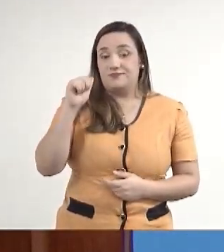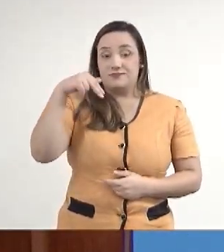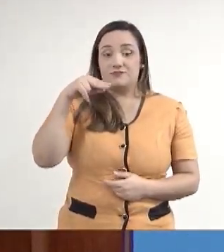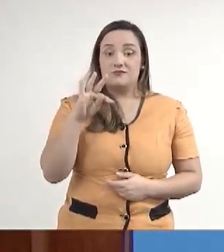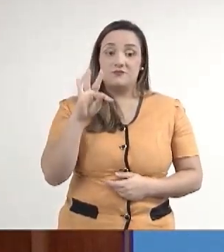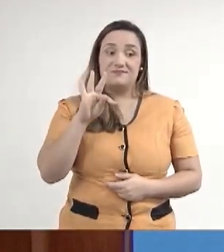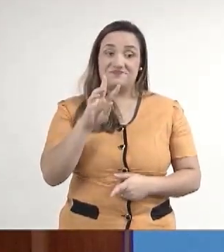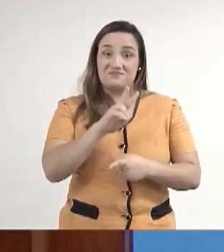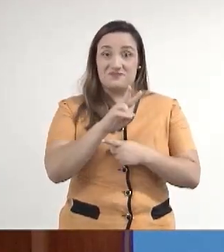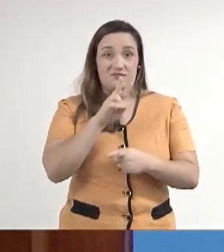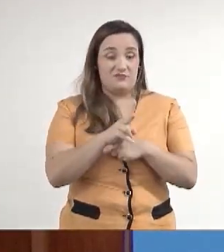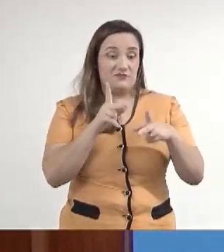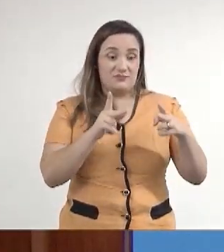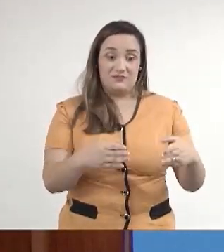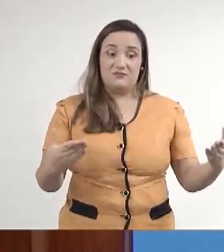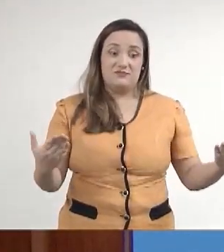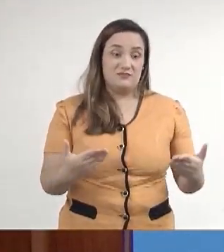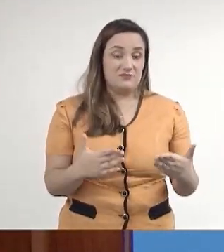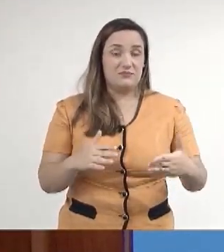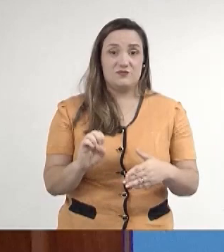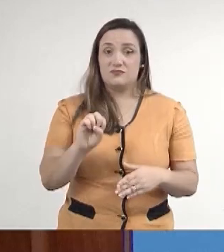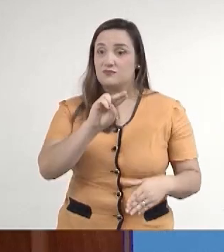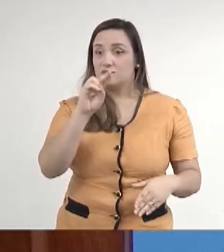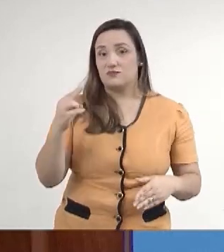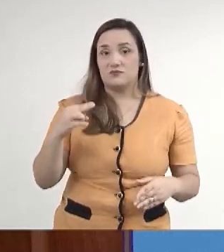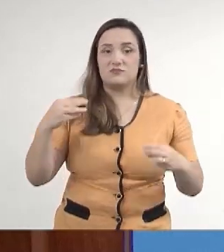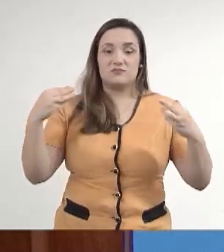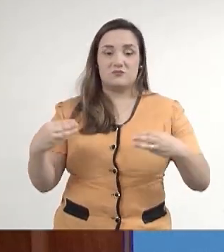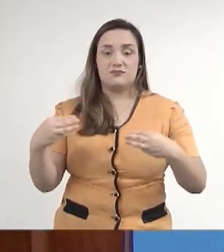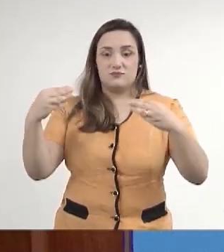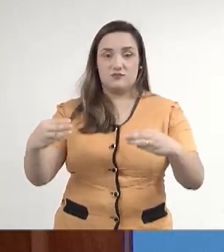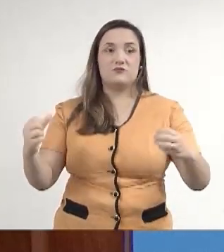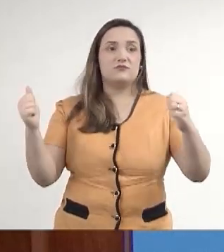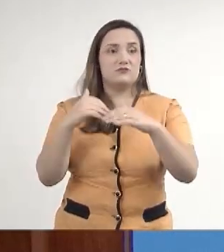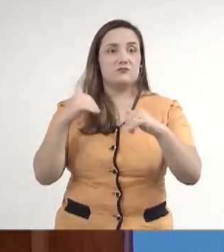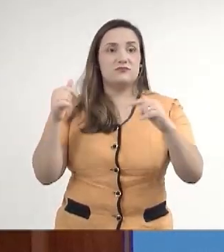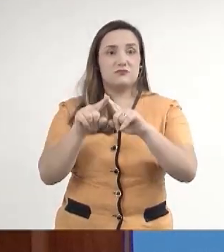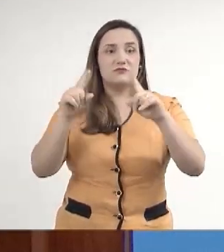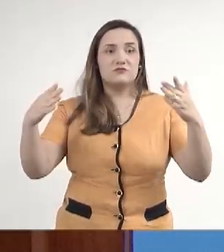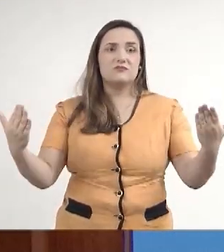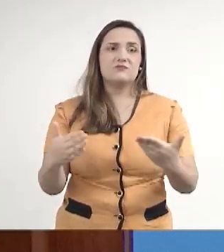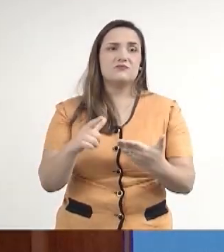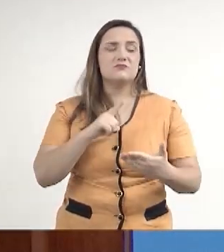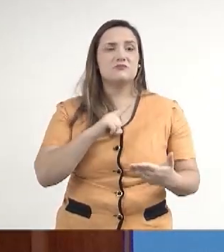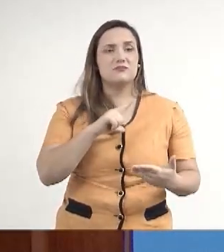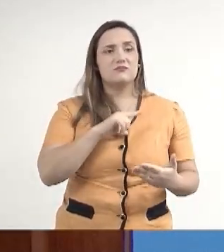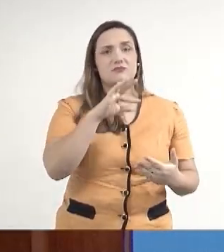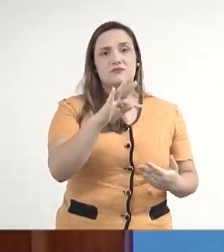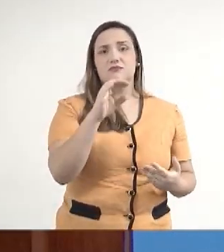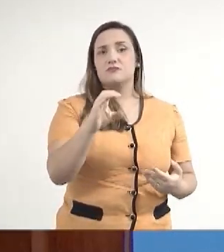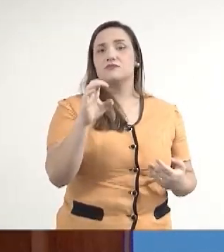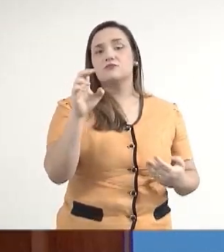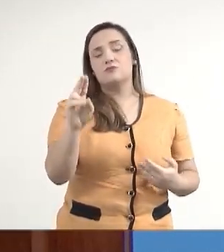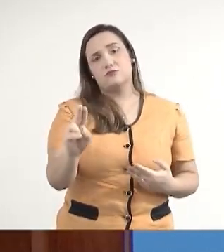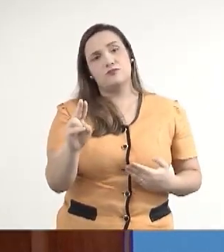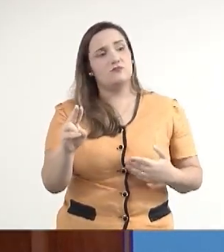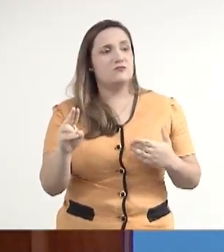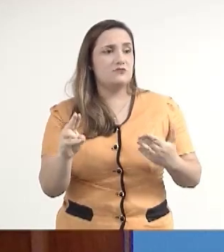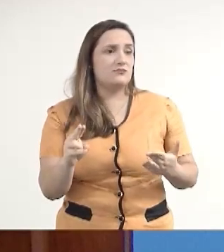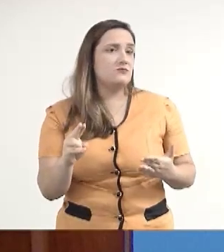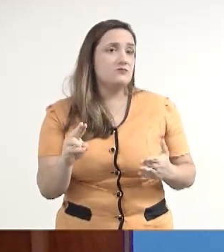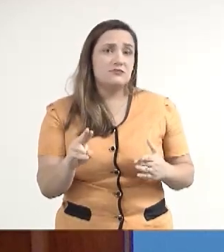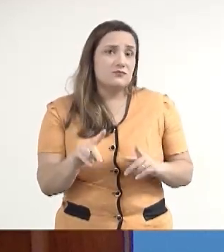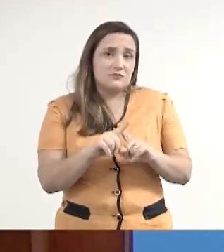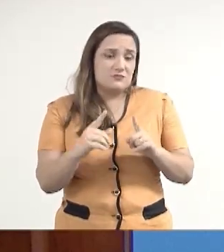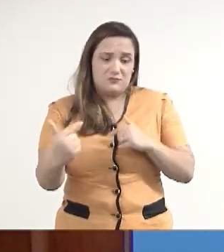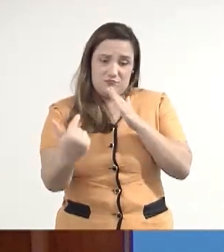está, do próprio Ministério de Transportes, e agora uma decisão do TCU, sem a manifestação do nosso